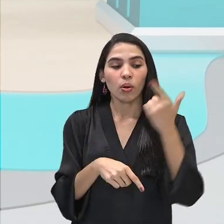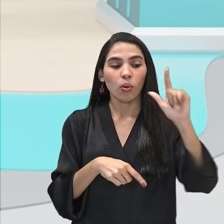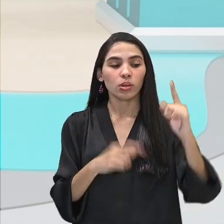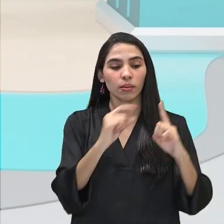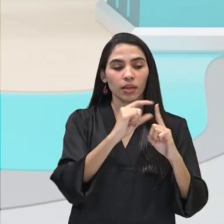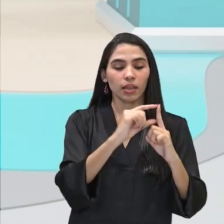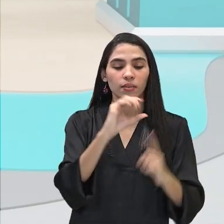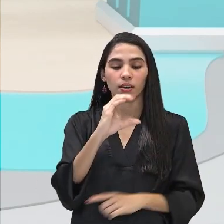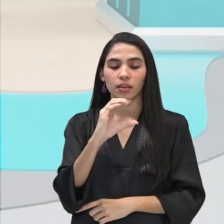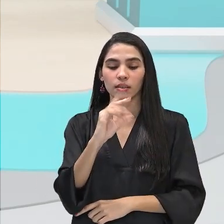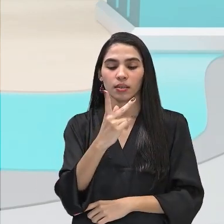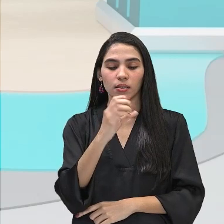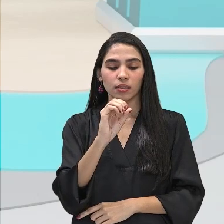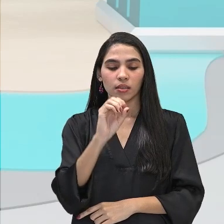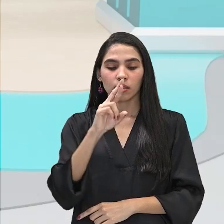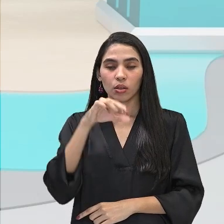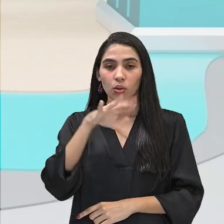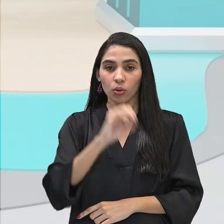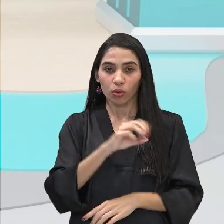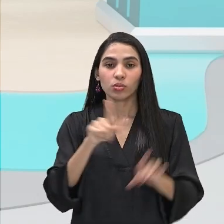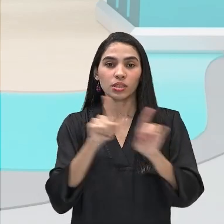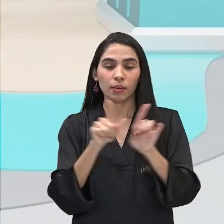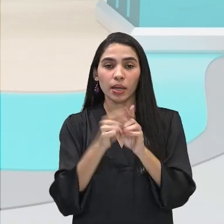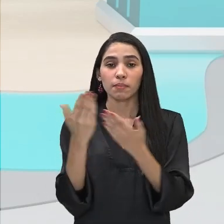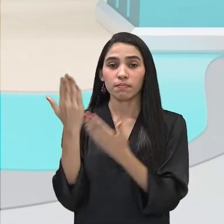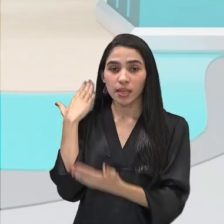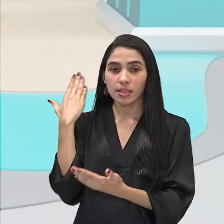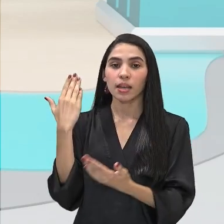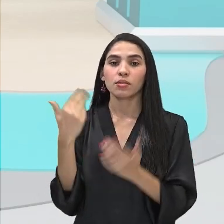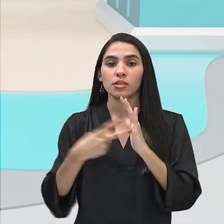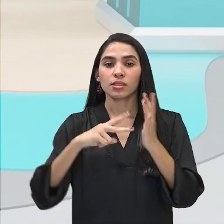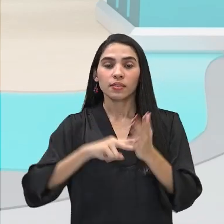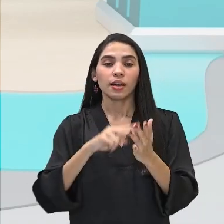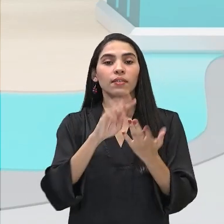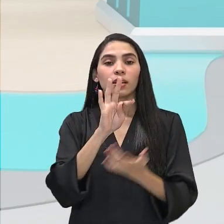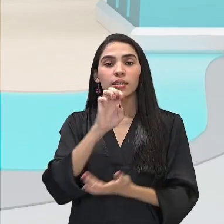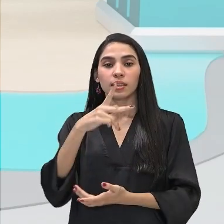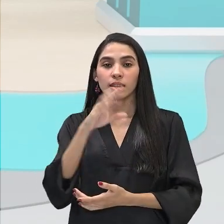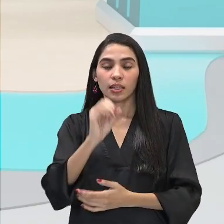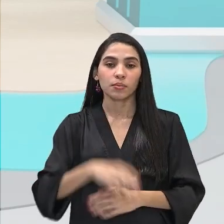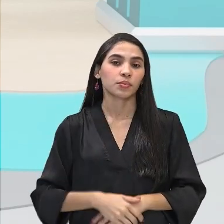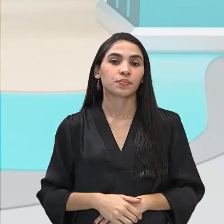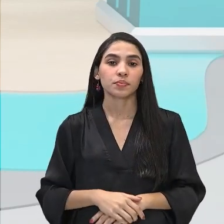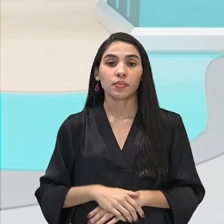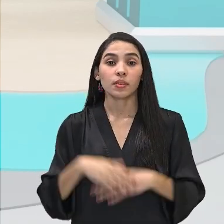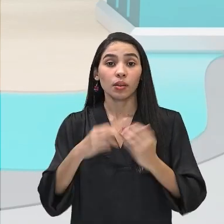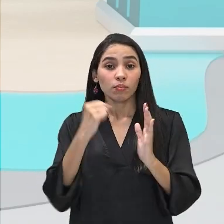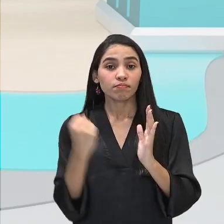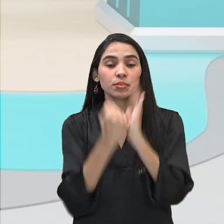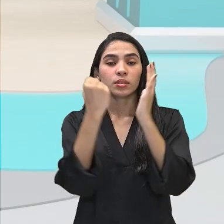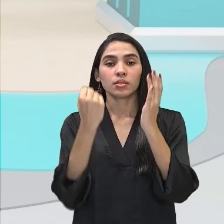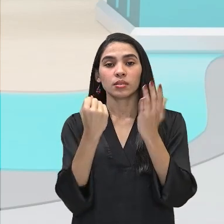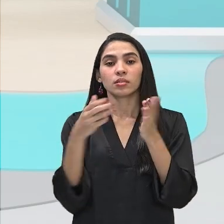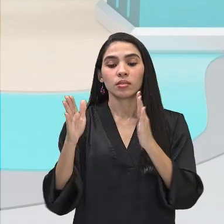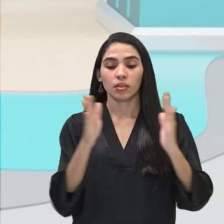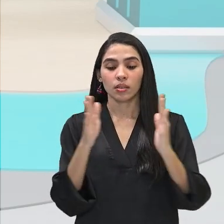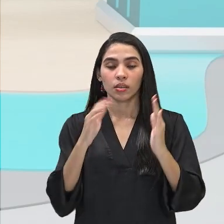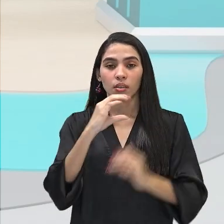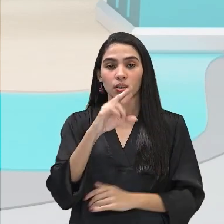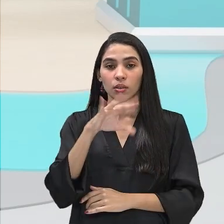significava tempo. Então, de fato, no seu surgimento, a crônica tinha essa relação com essa questão do